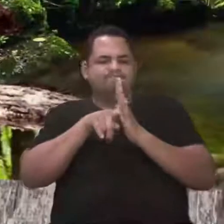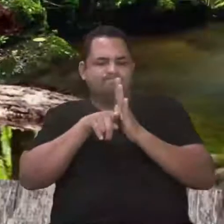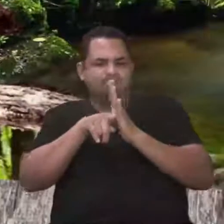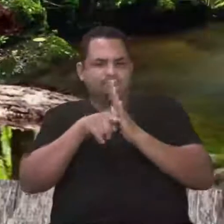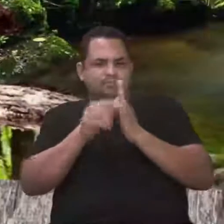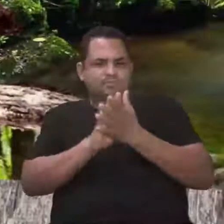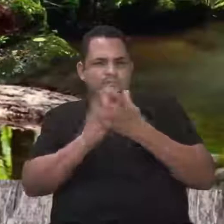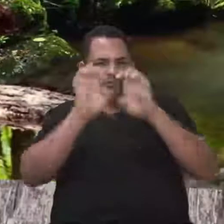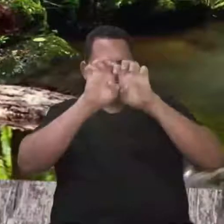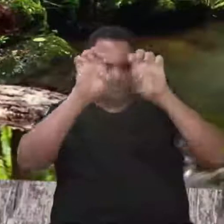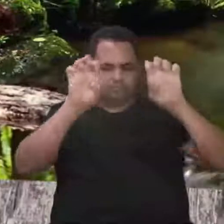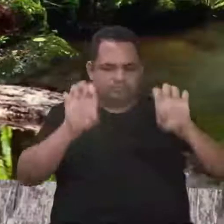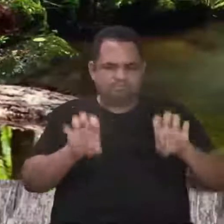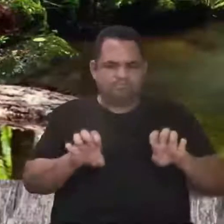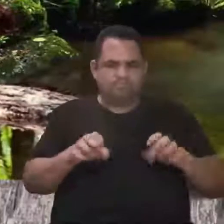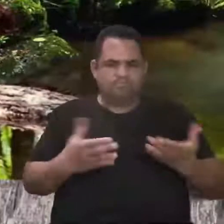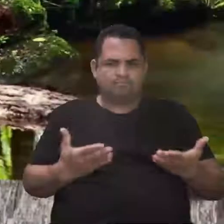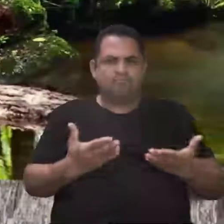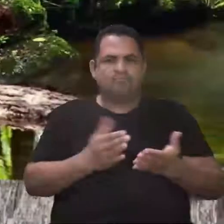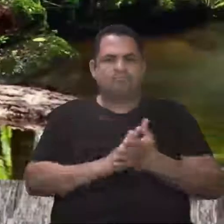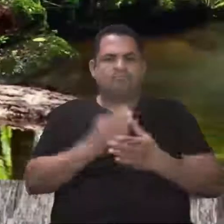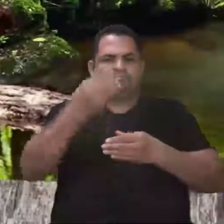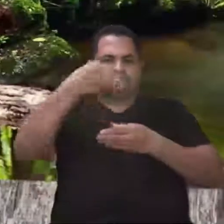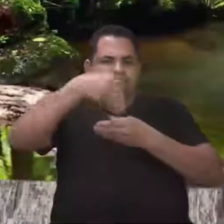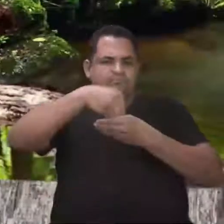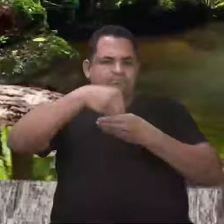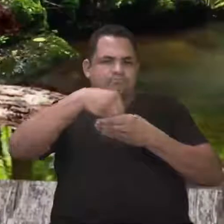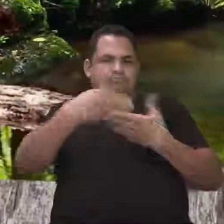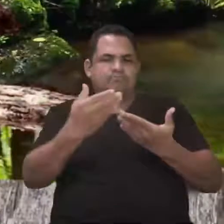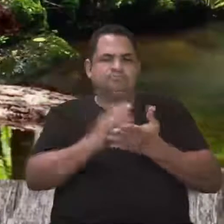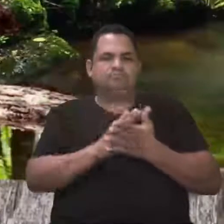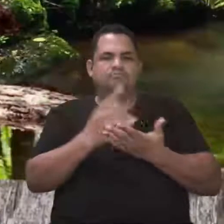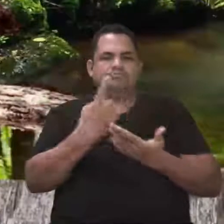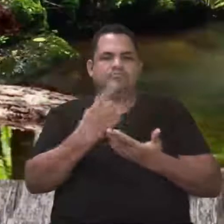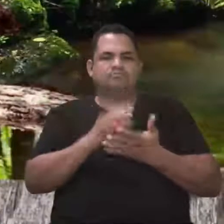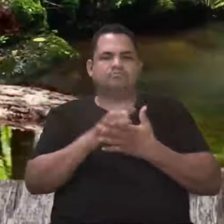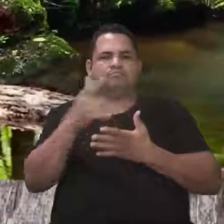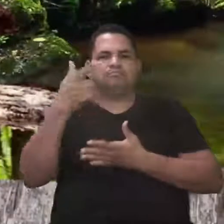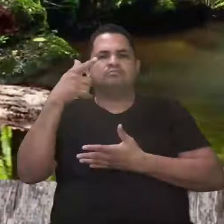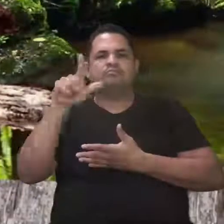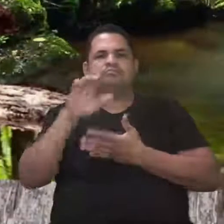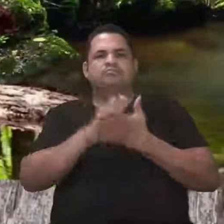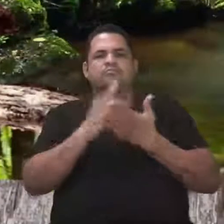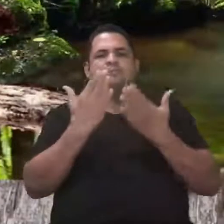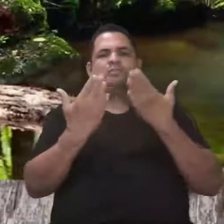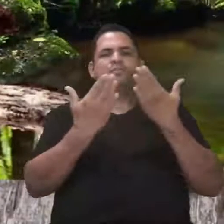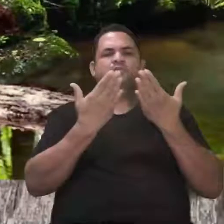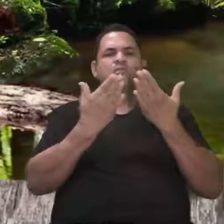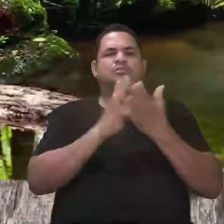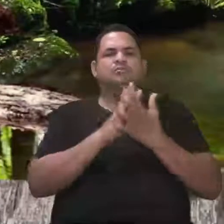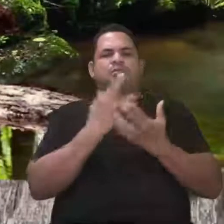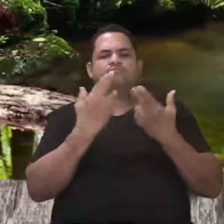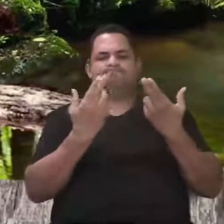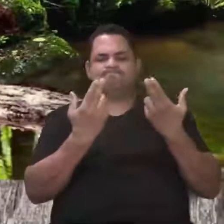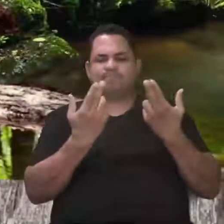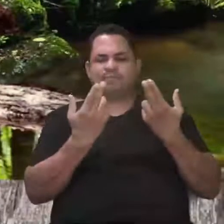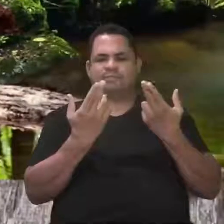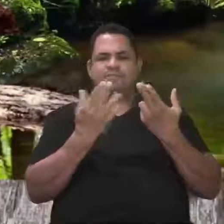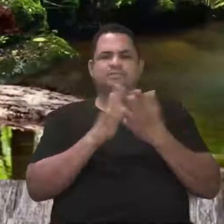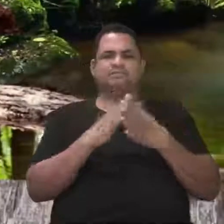análise da sua estrutura interna, a gente consegue comparar algumas